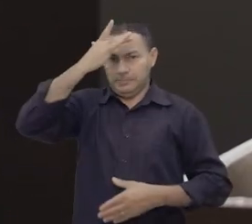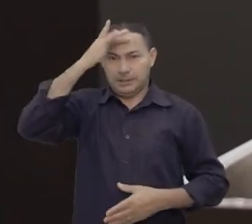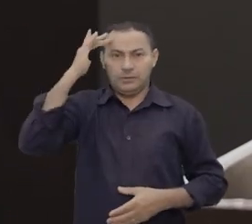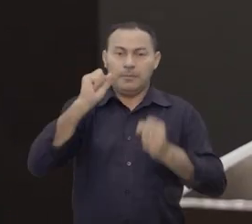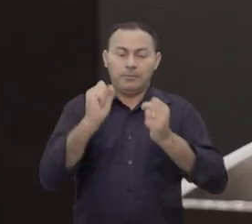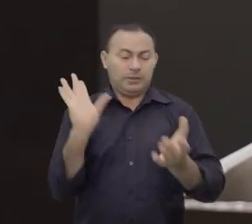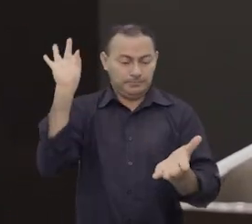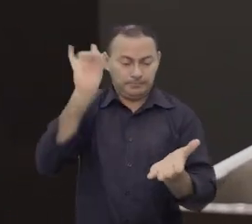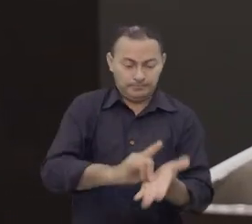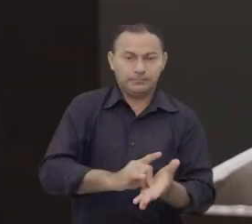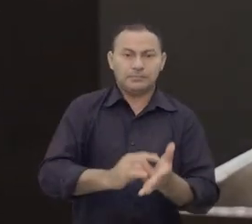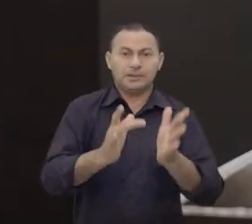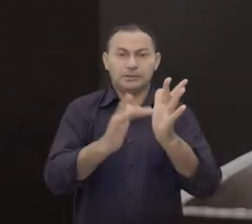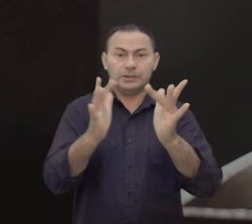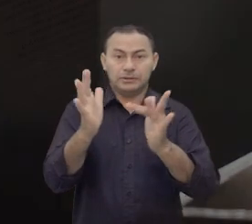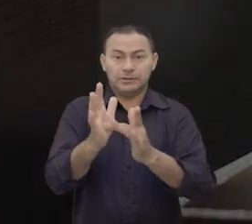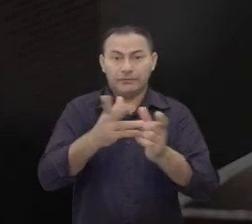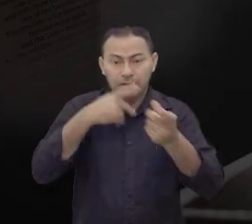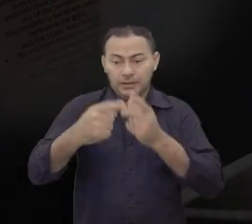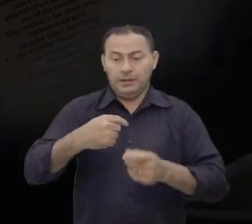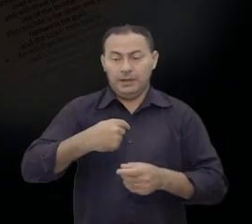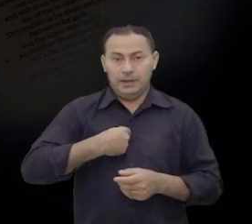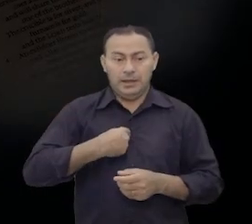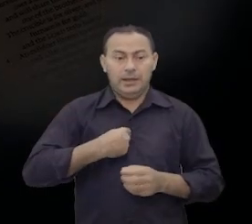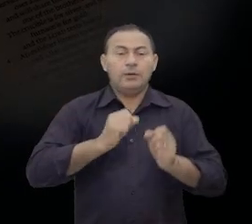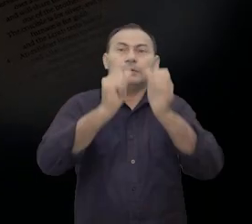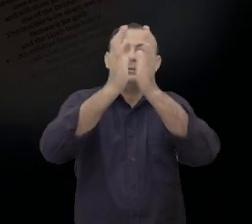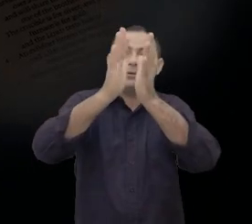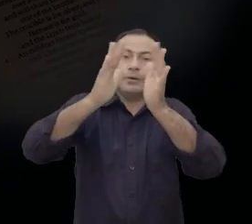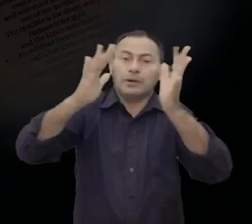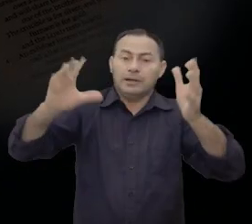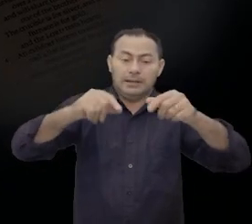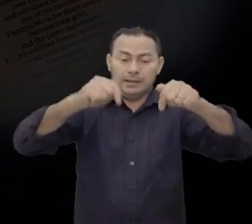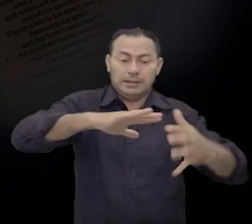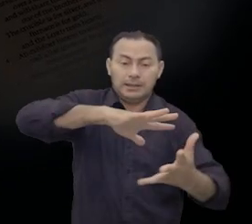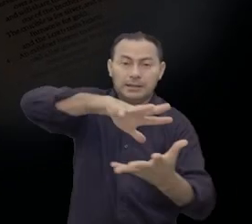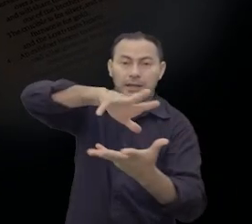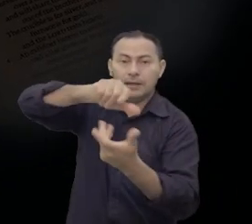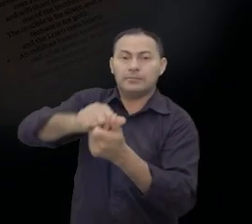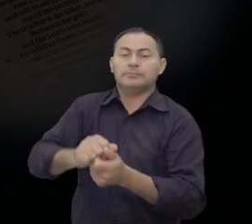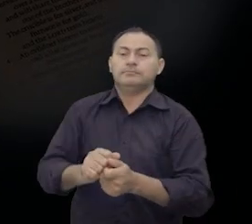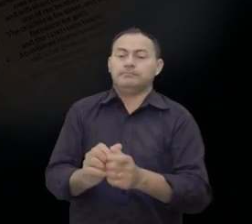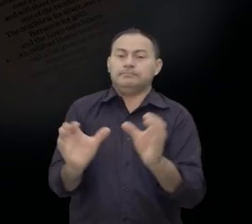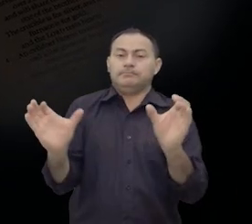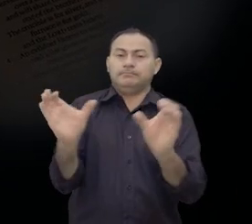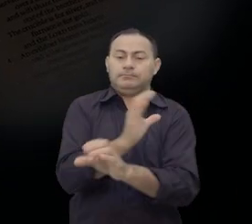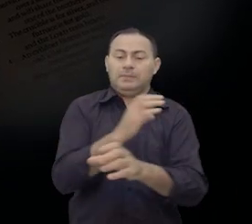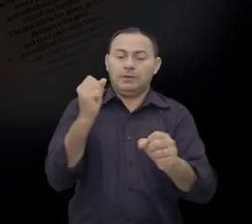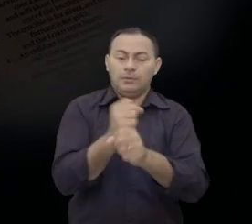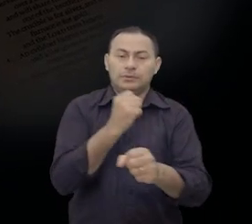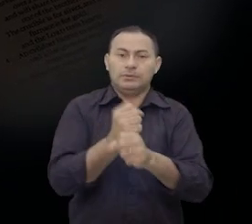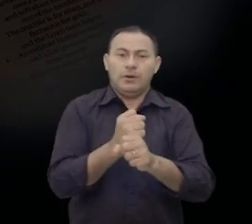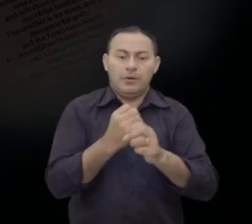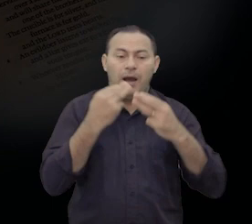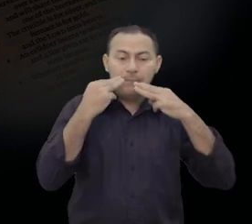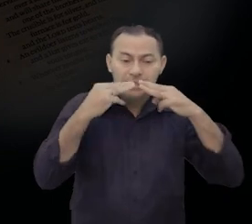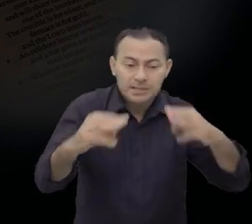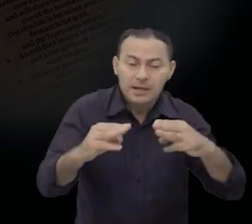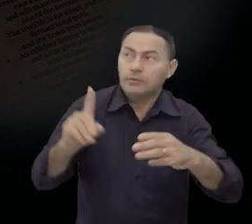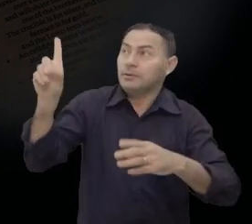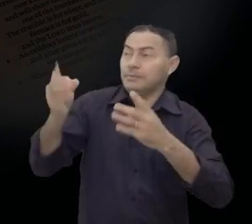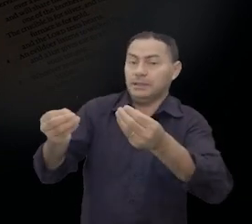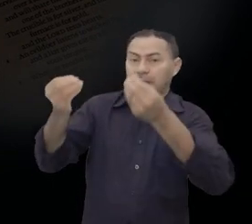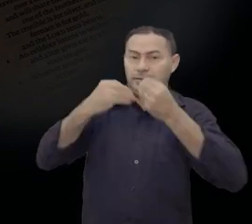é uma pessoa que pode afirmar como Jesus: eu te glorificarei na terra, completando a obra que me deste